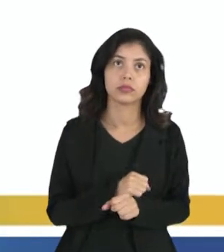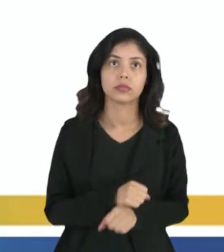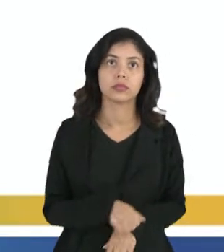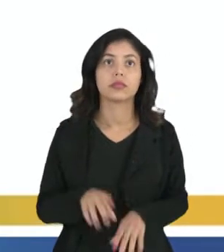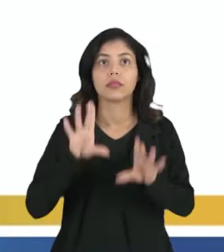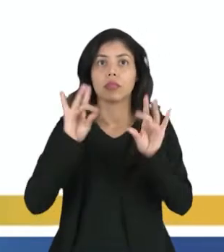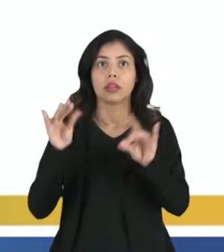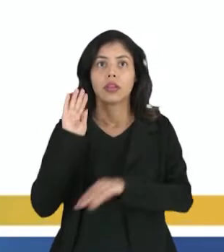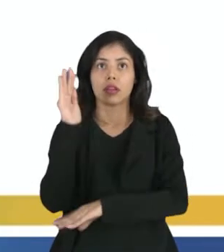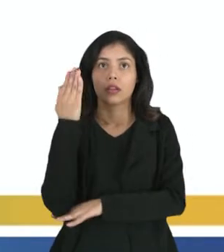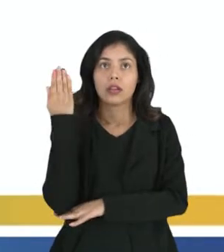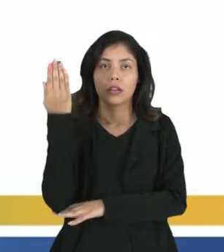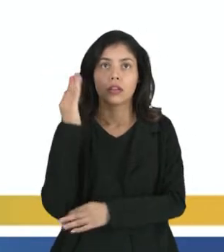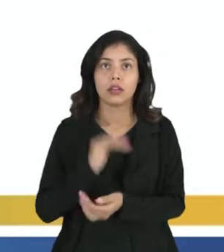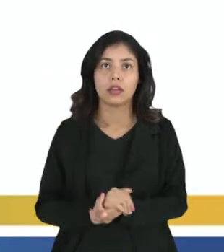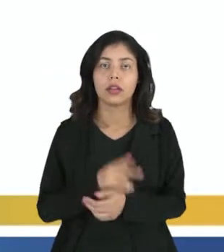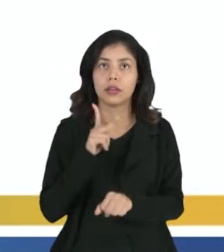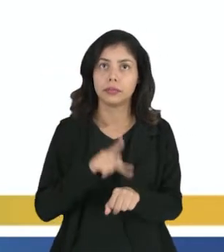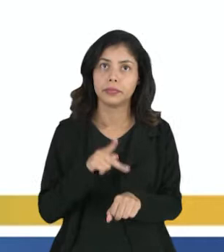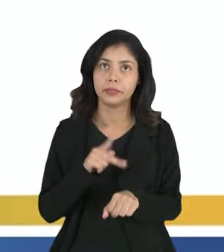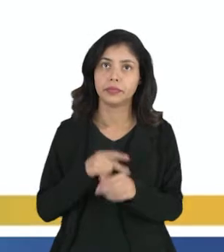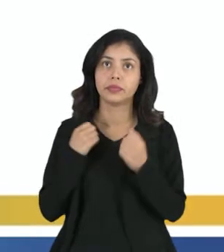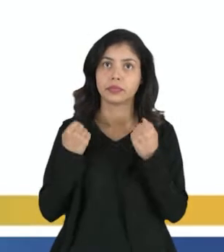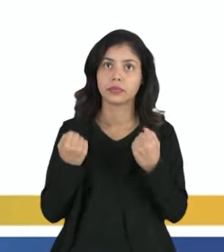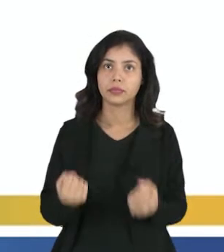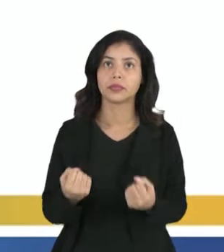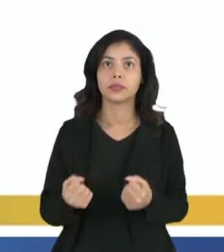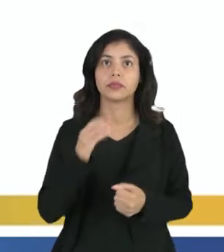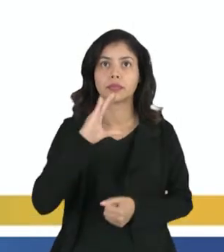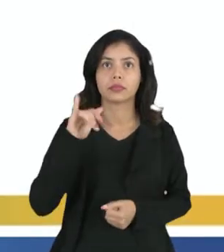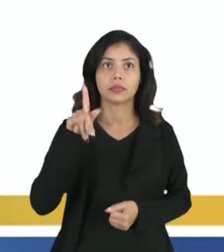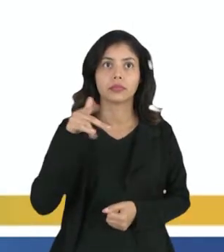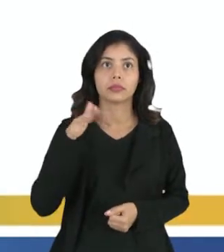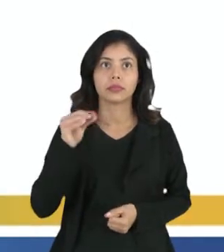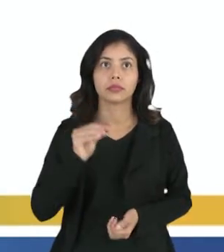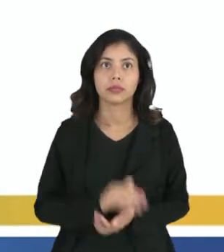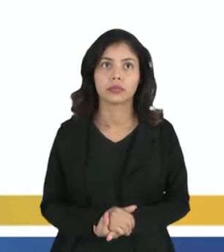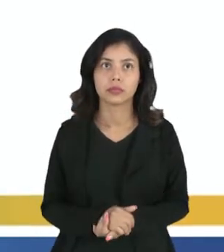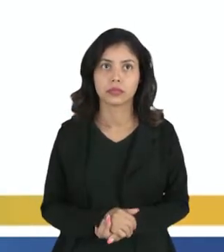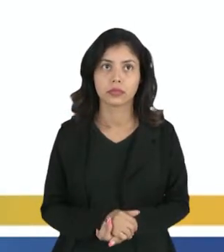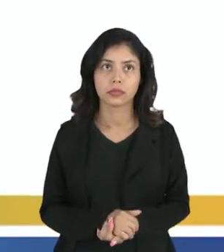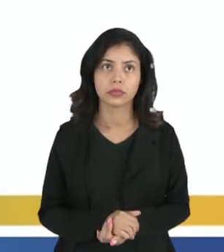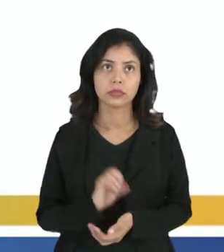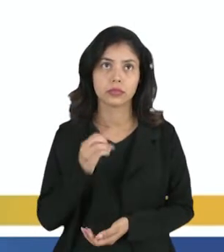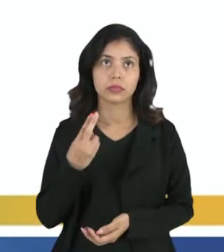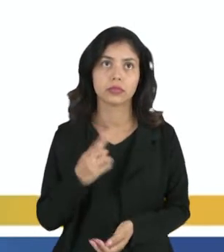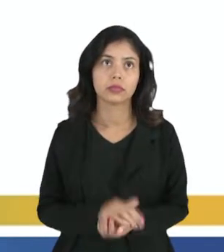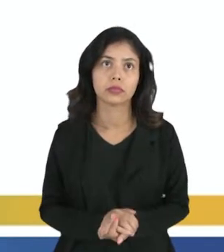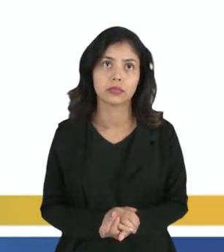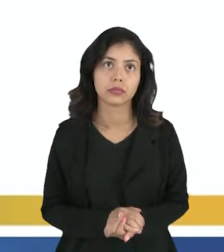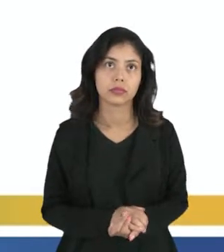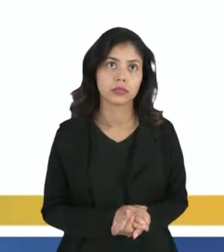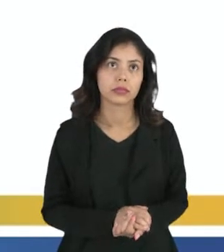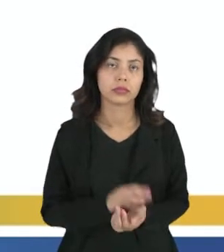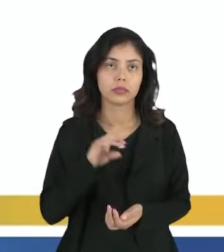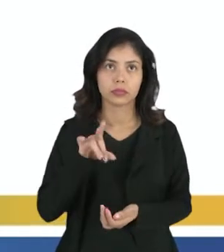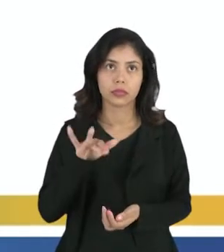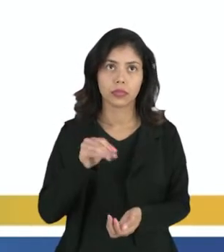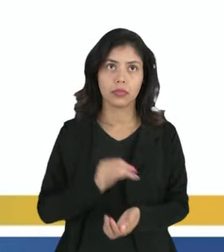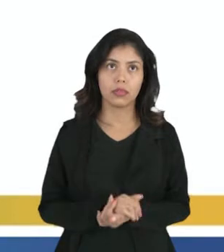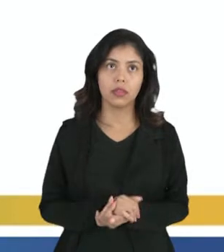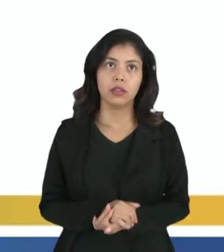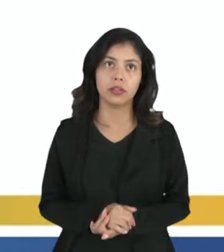peça saliente de madeira ou pedra para sustentação de cimalha ou sacada,